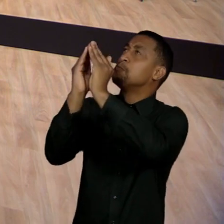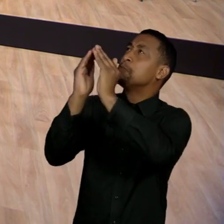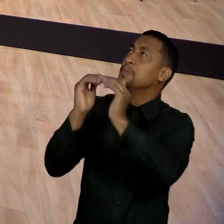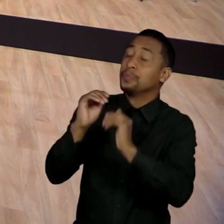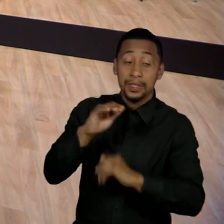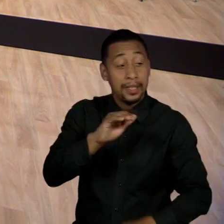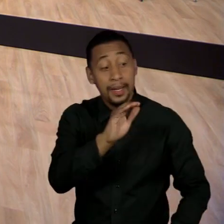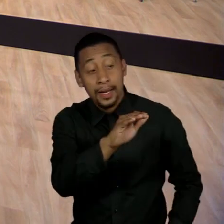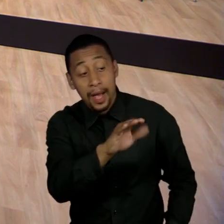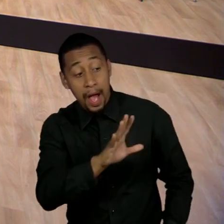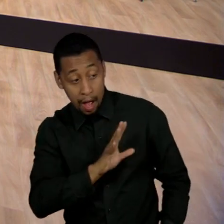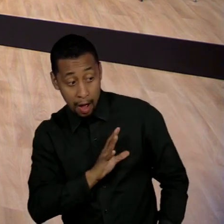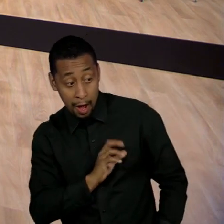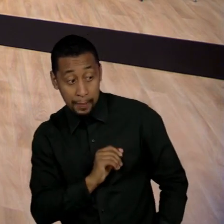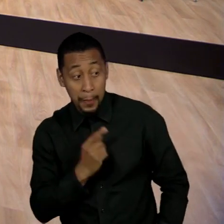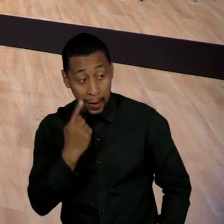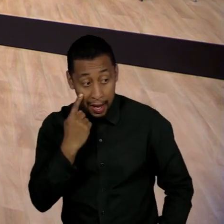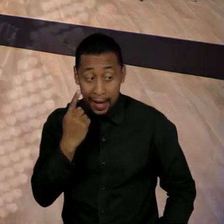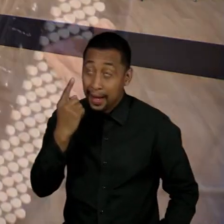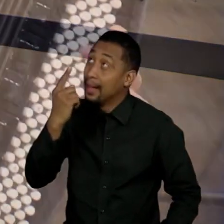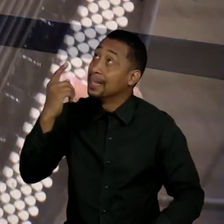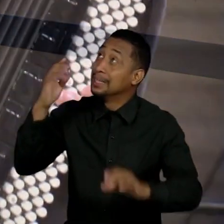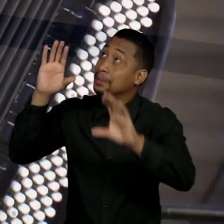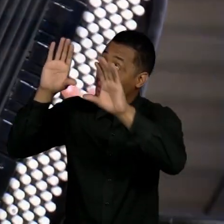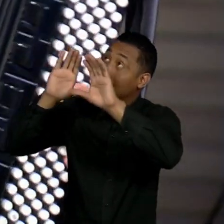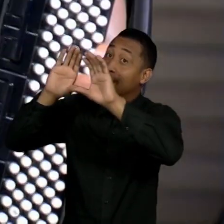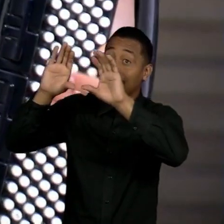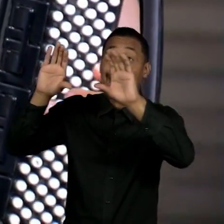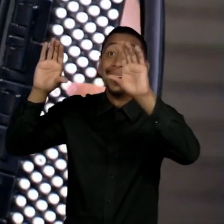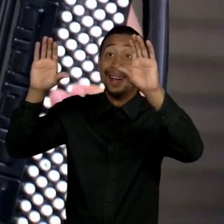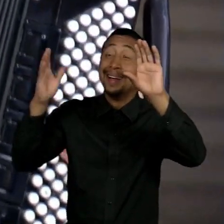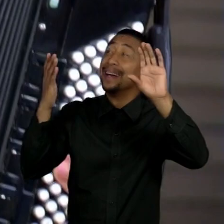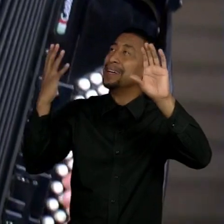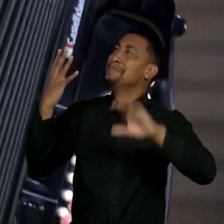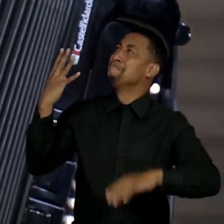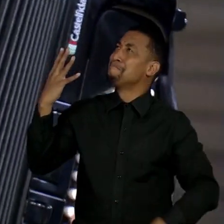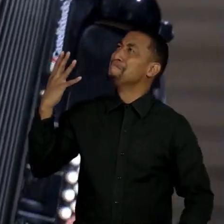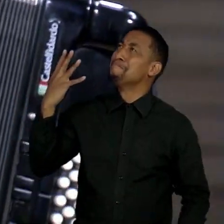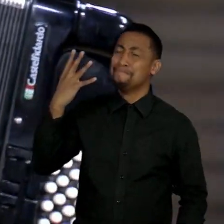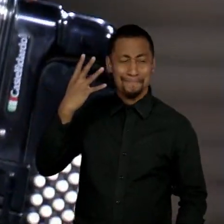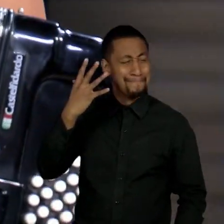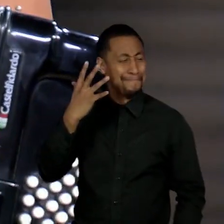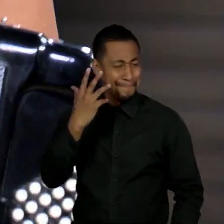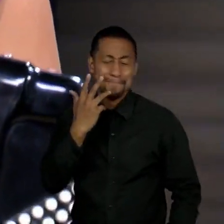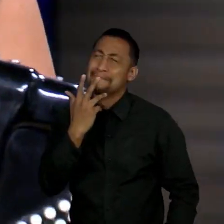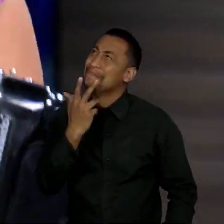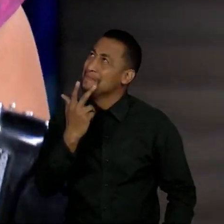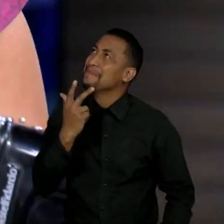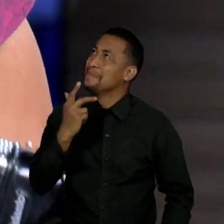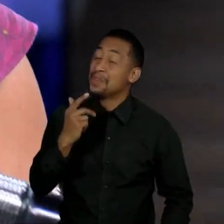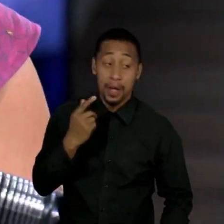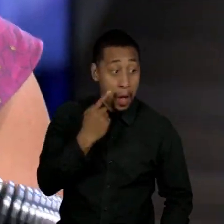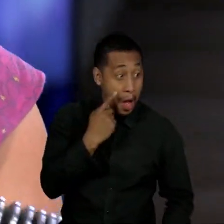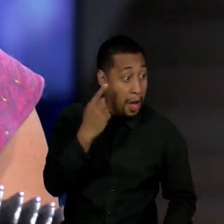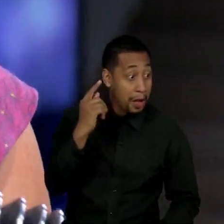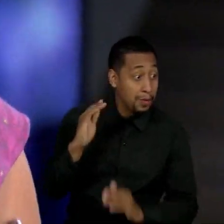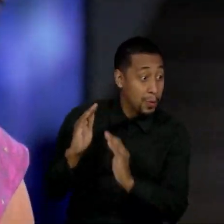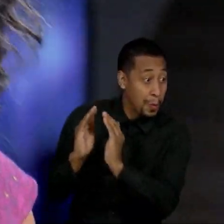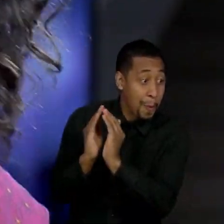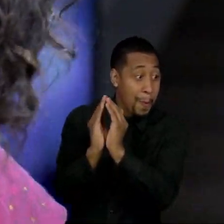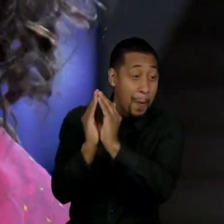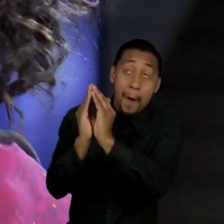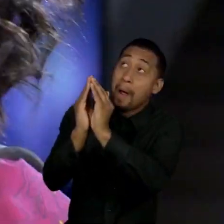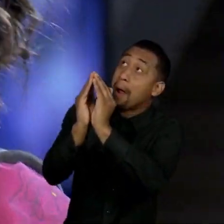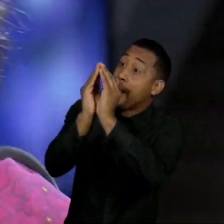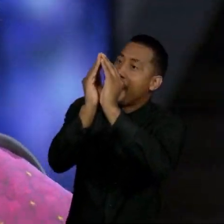pro céu, meu amor, vê como ele está lindo. Olha para aquele